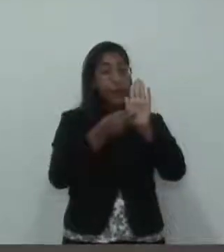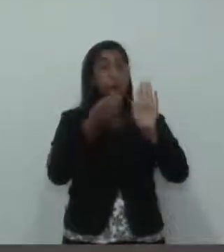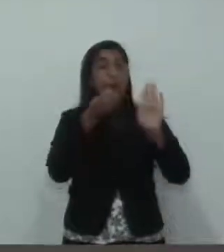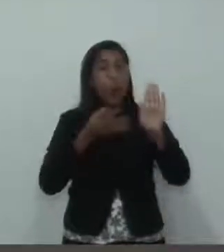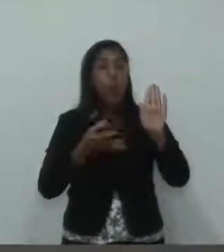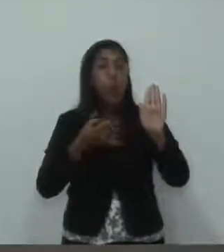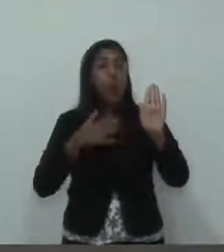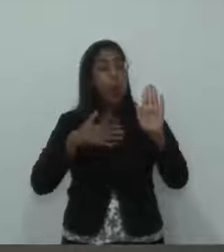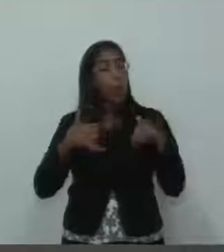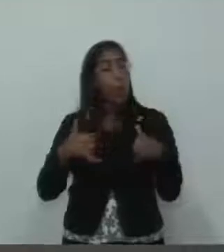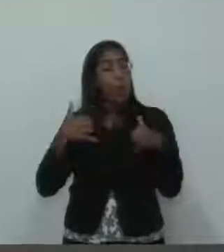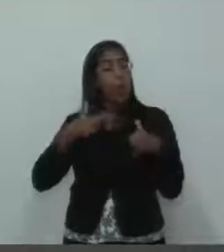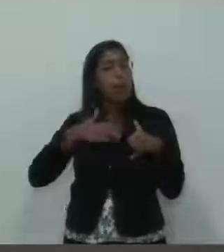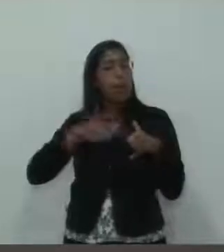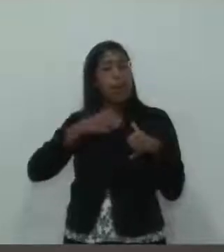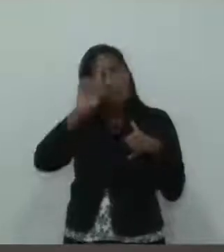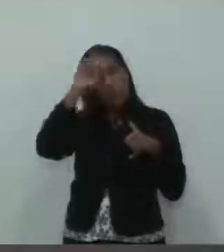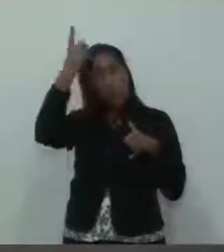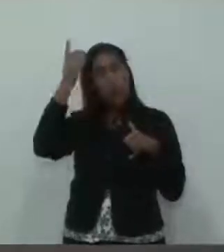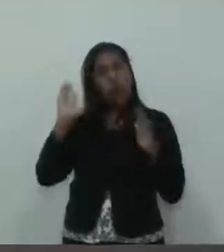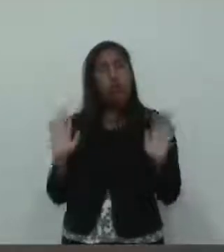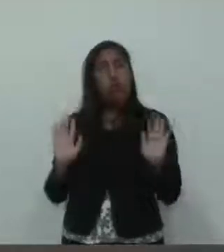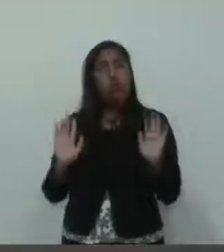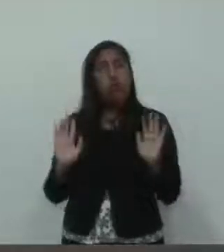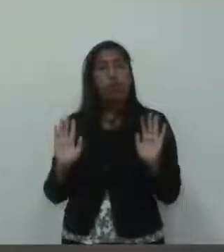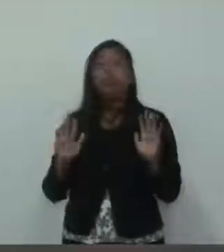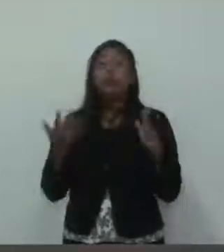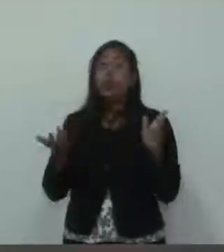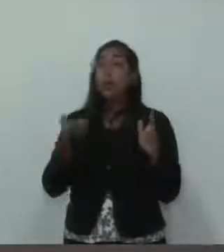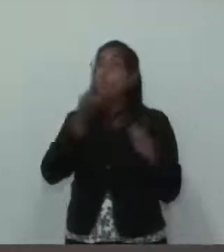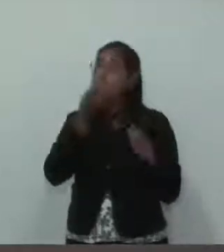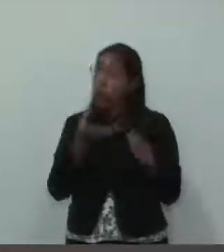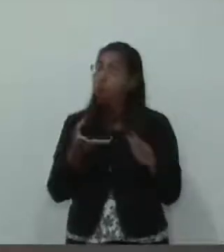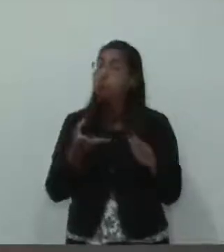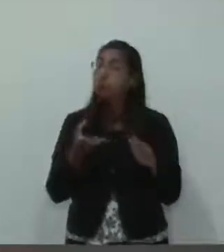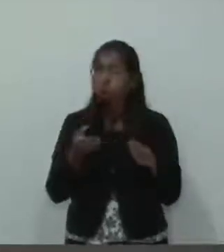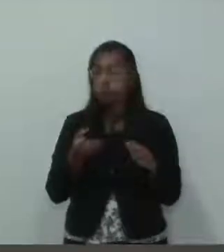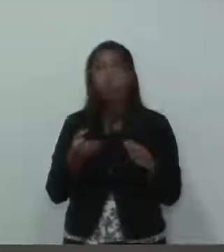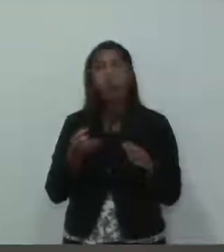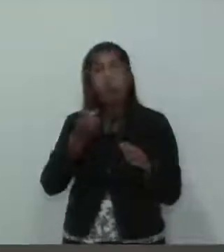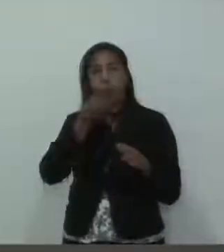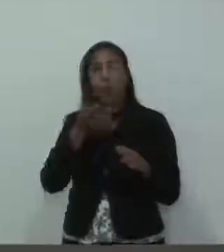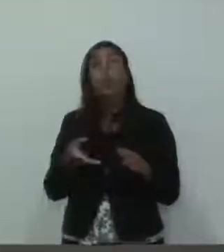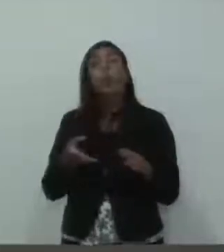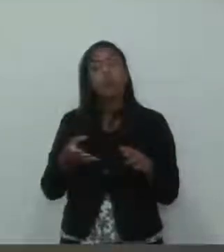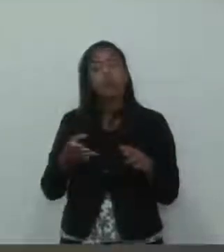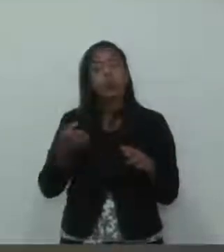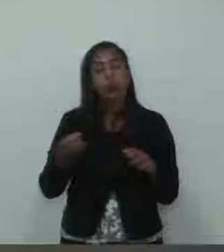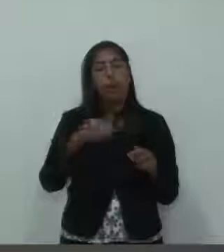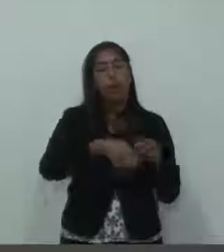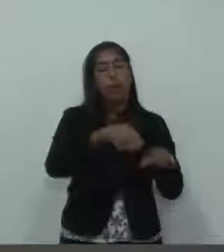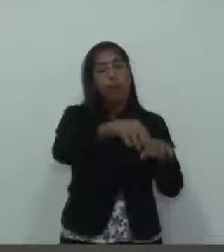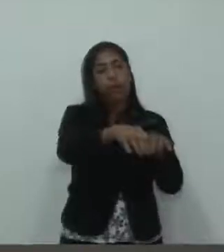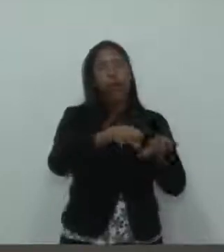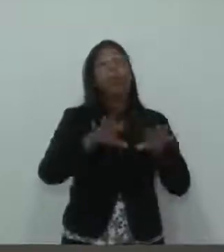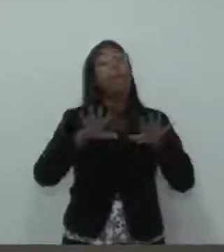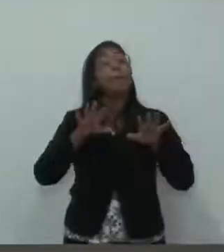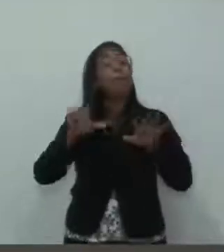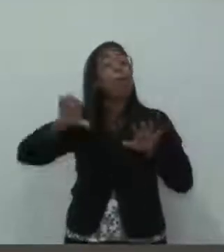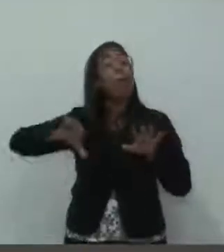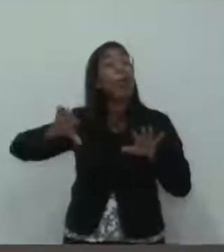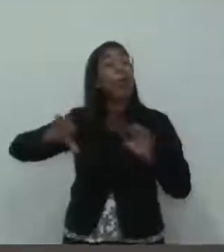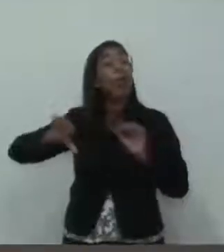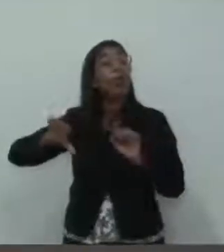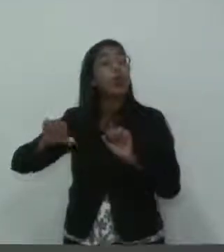minha. Então, que bom que começou a ser instalado. Ruim que não terminou desde fevereiro, já